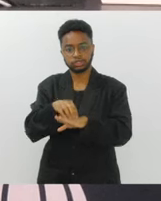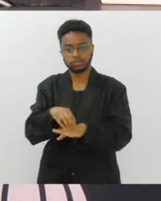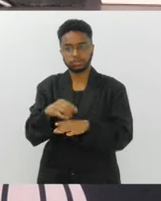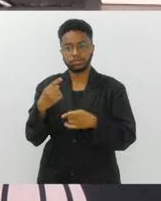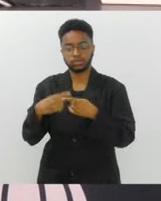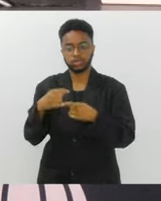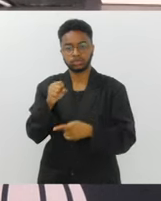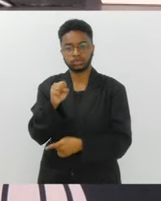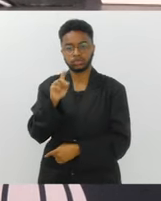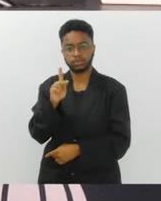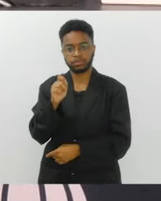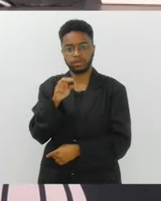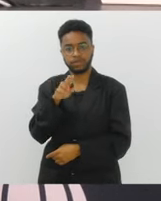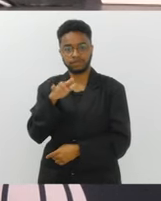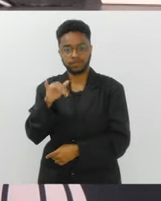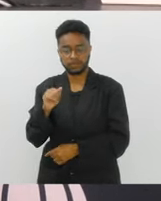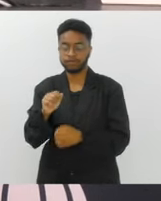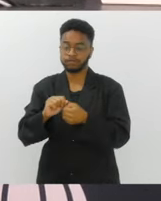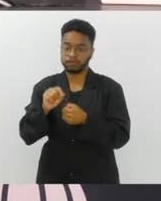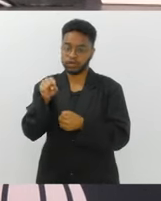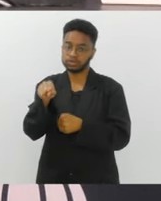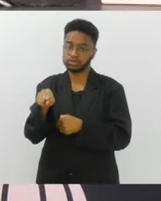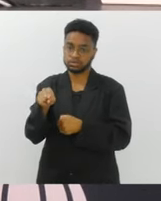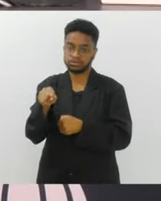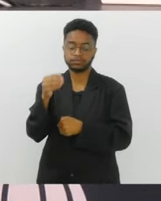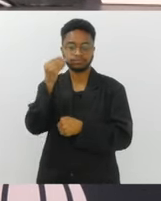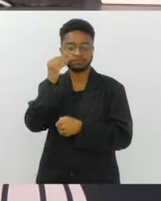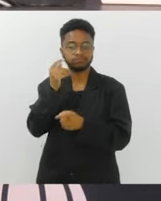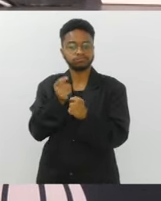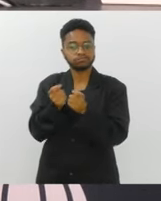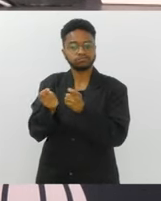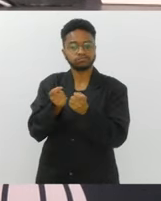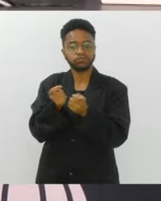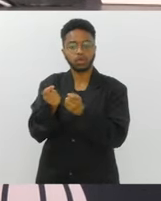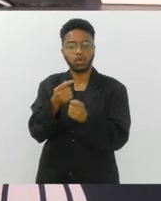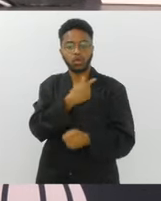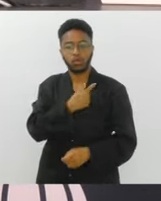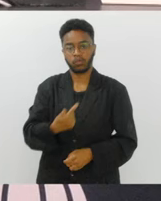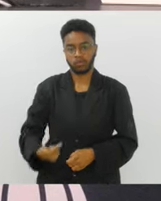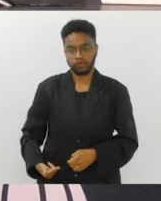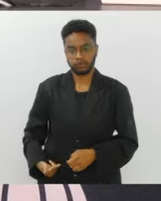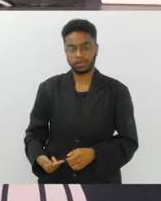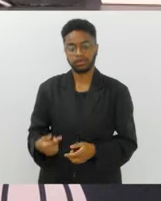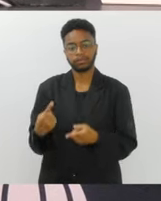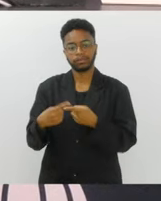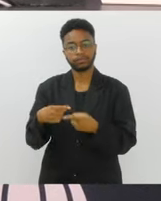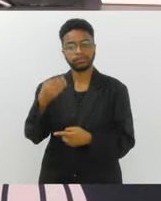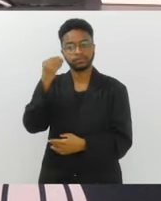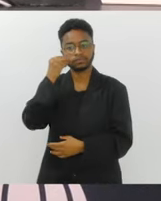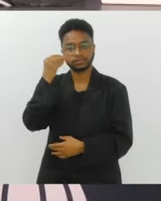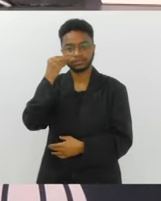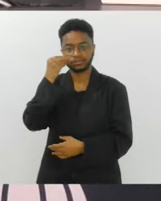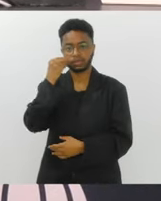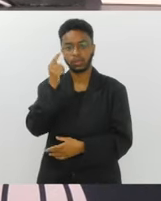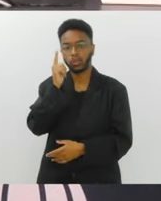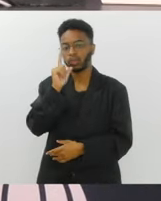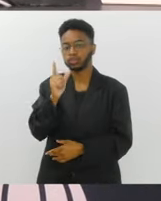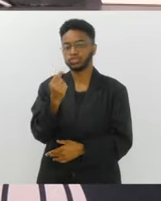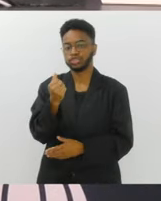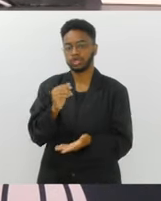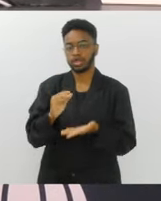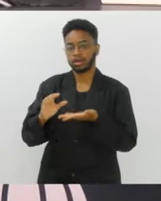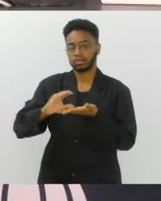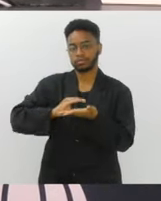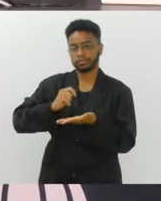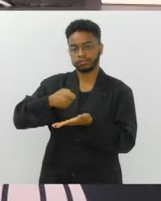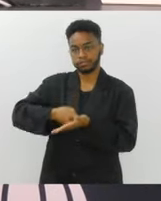Supervia, o que está fazendo, é uma chantagem com o governo do Estado, para tentar arranjar um pouquinho mais de dinheiro, porque